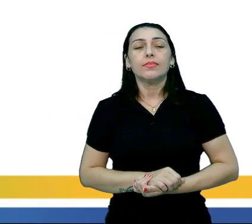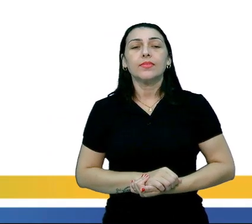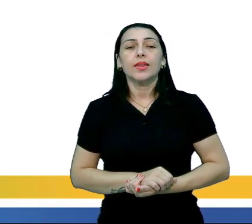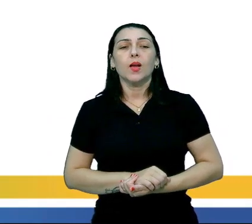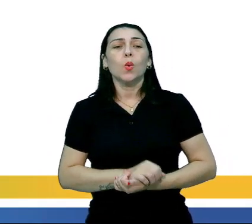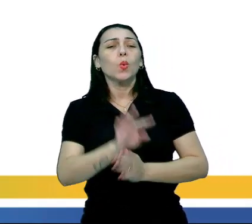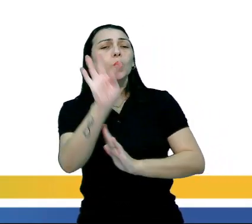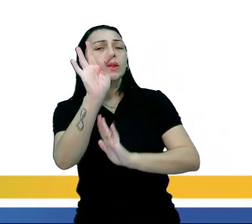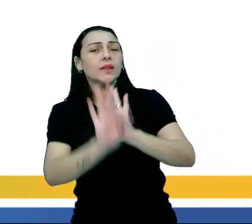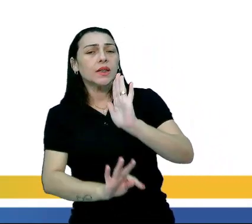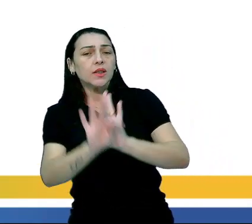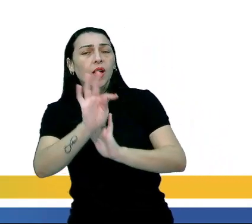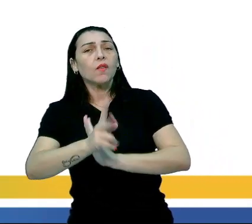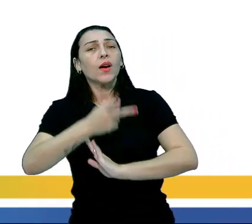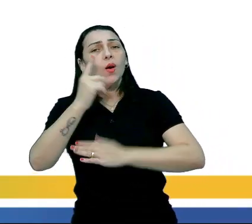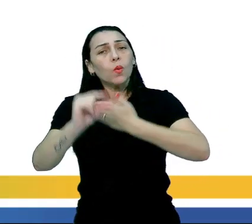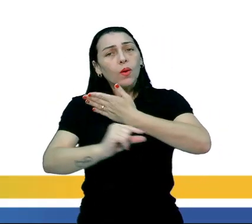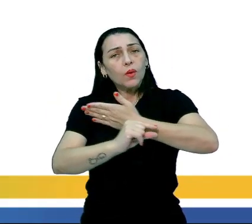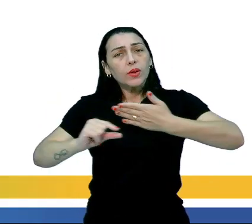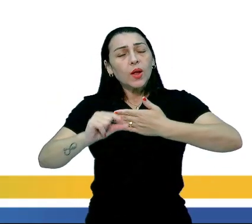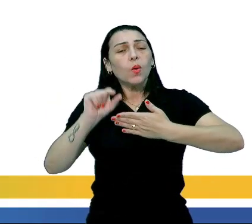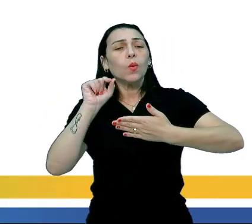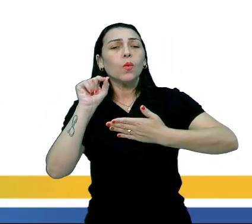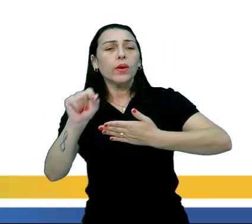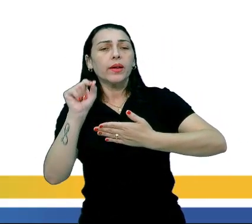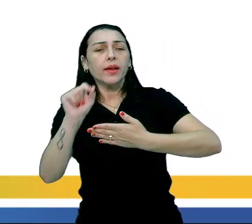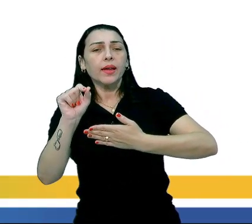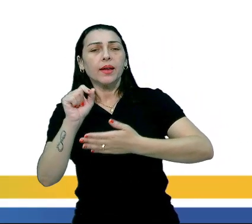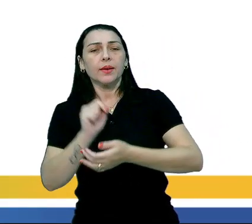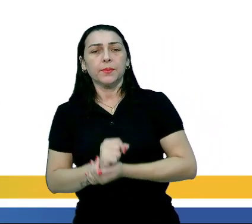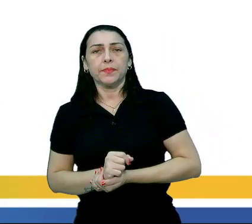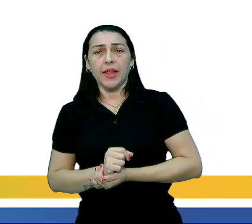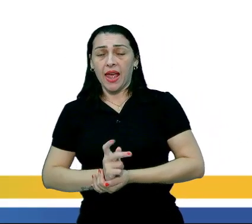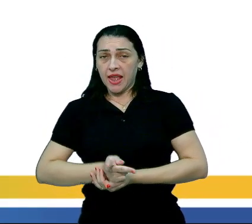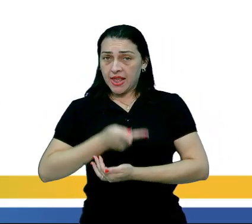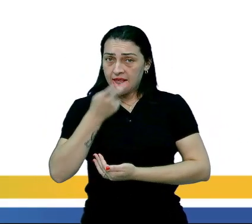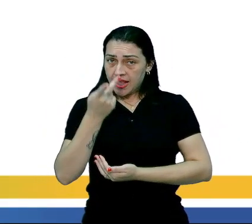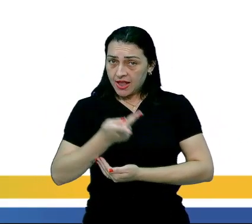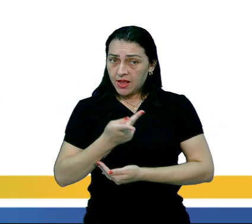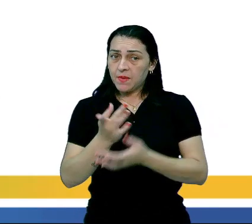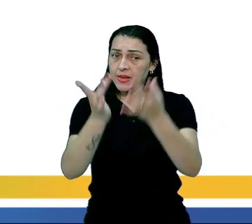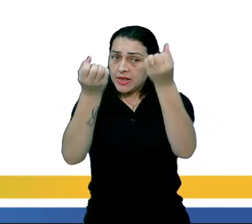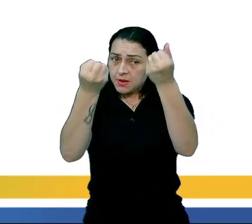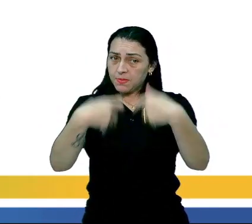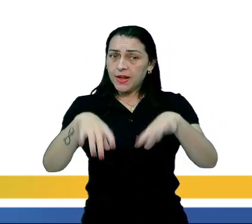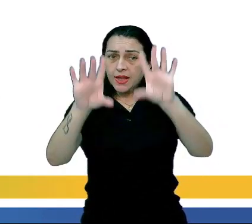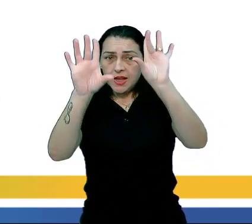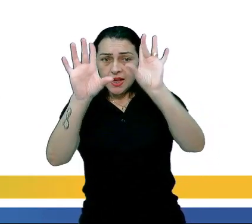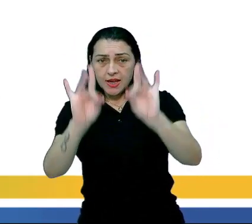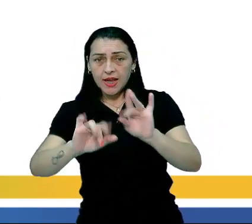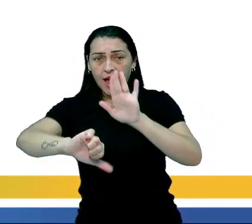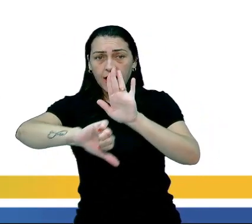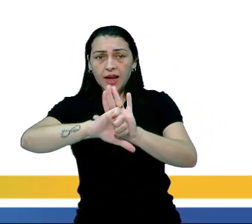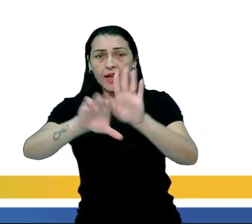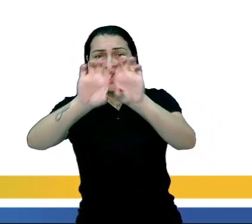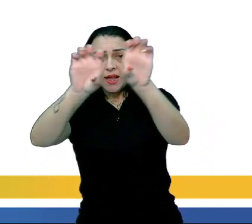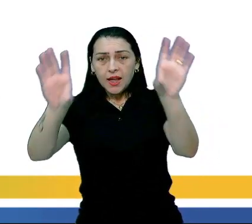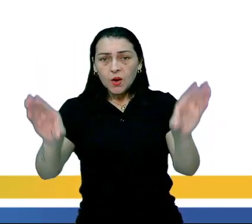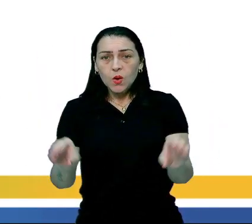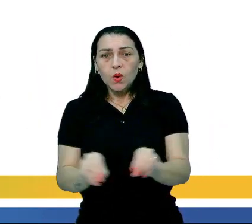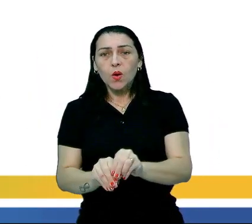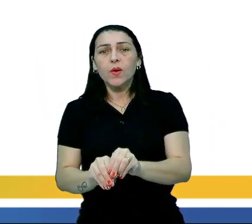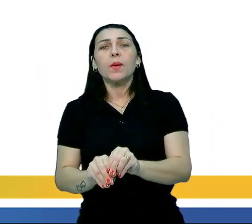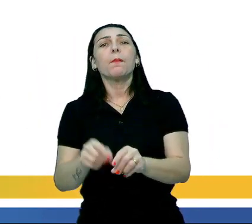Sobre o texto, é correto afirmar que o autor, letra A, reputa a